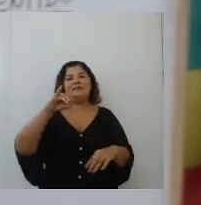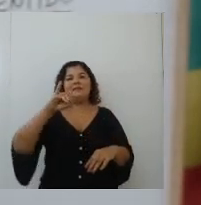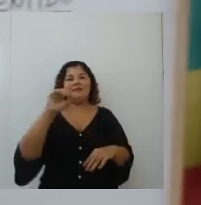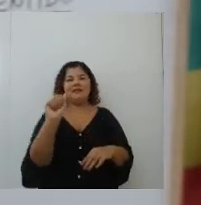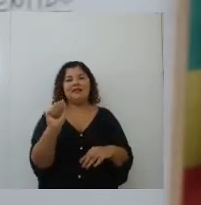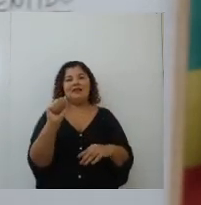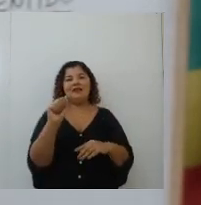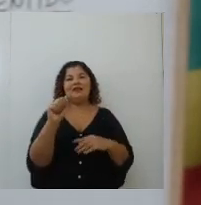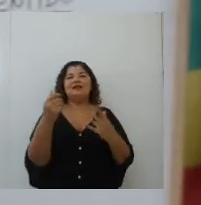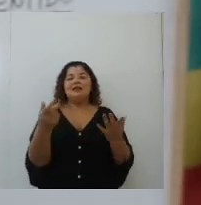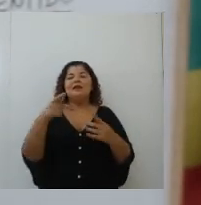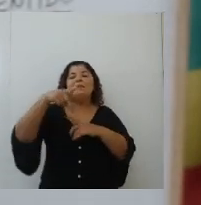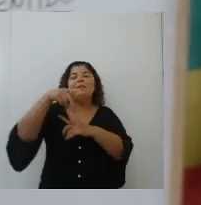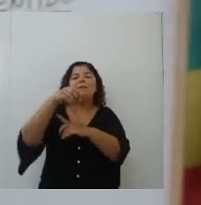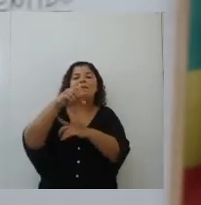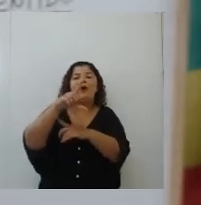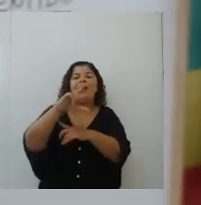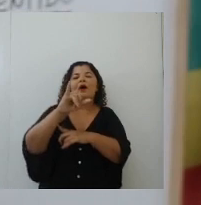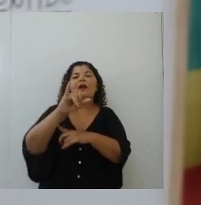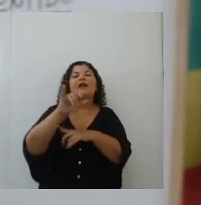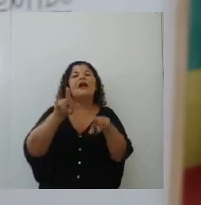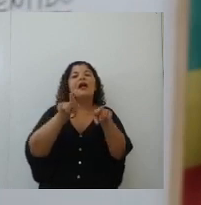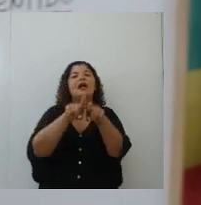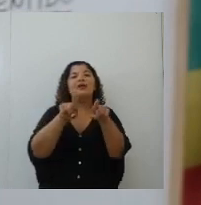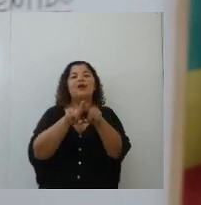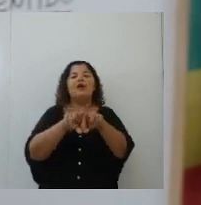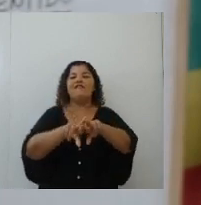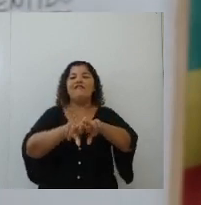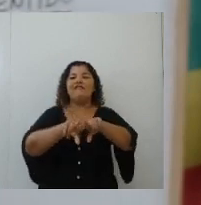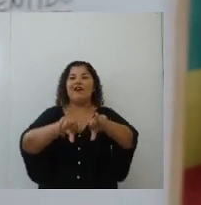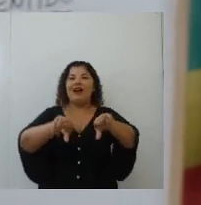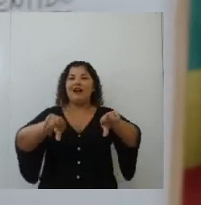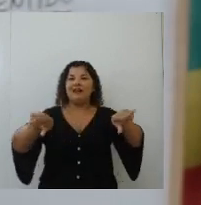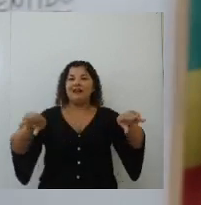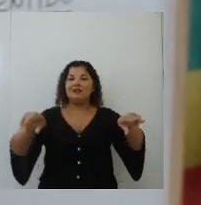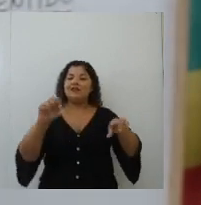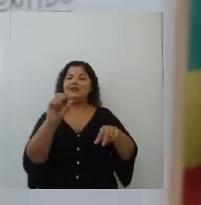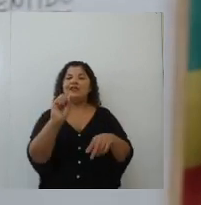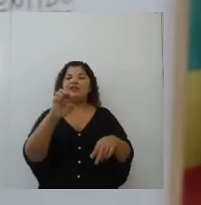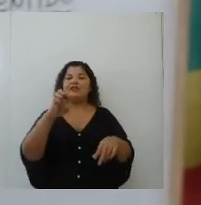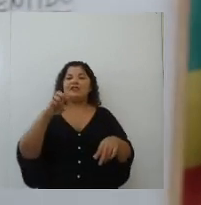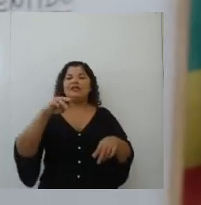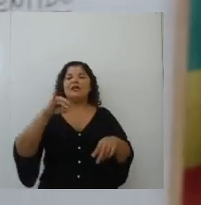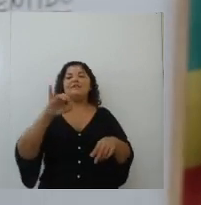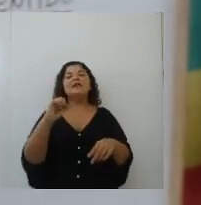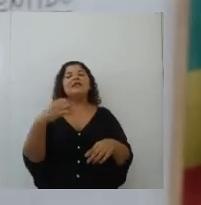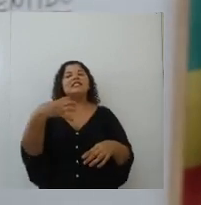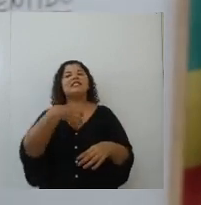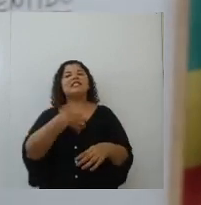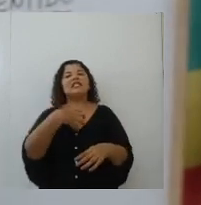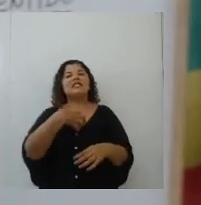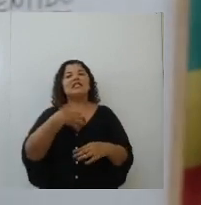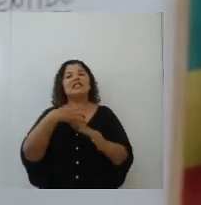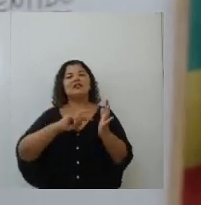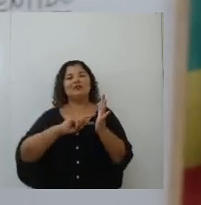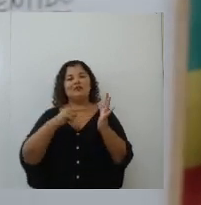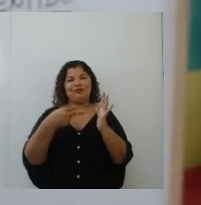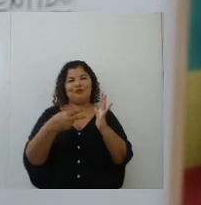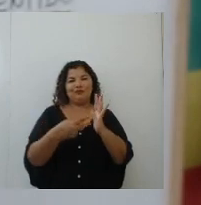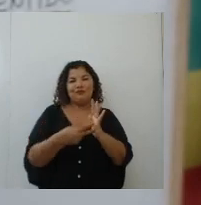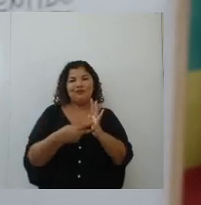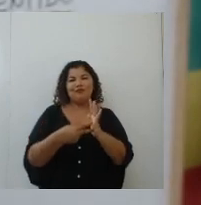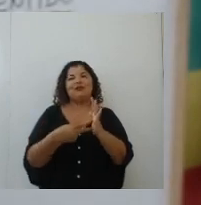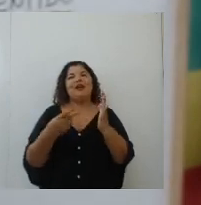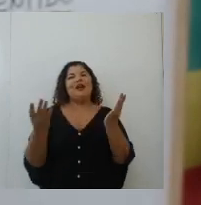Poli, vários. O prefixozinho que vem do grego, né? Semia, sentido. Então hoje a gente vai falar sobre a